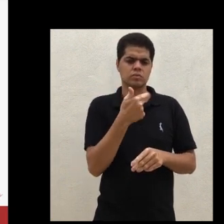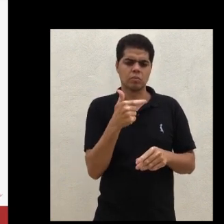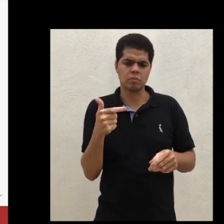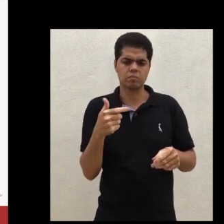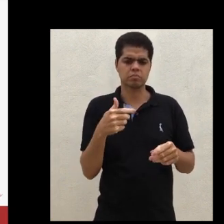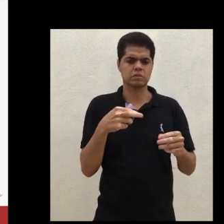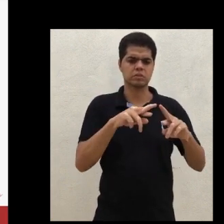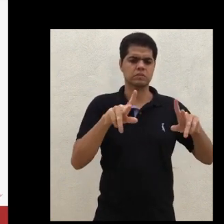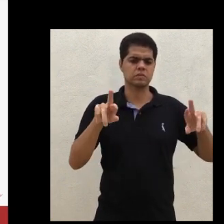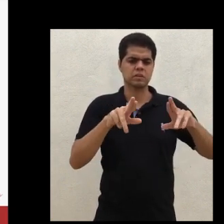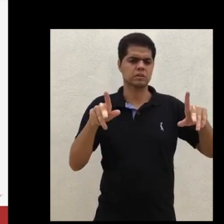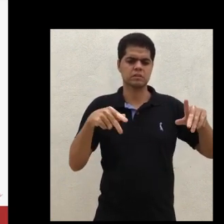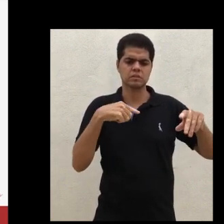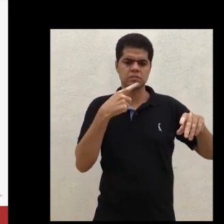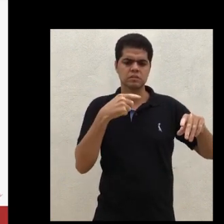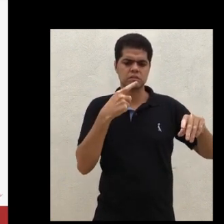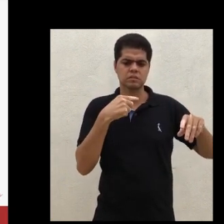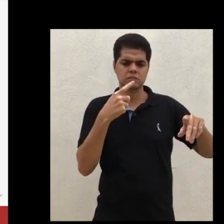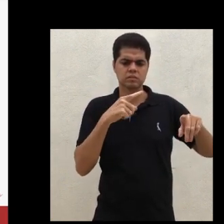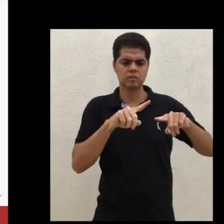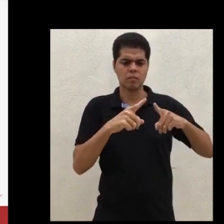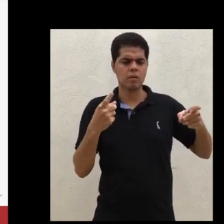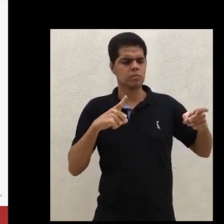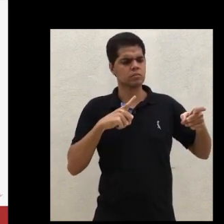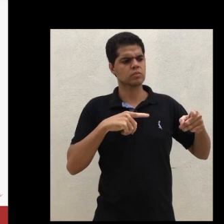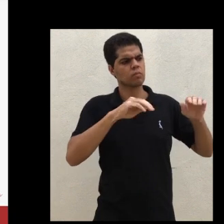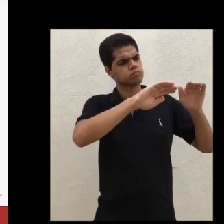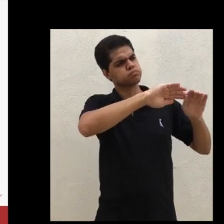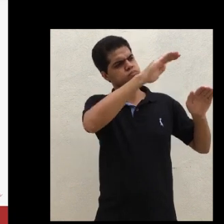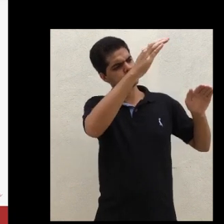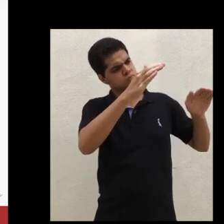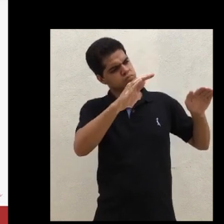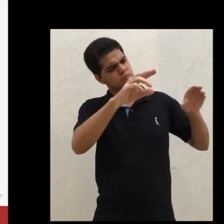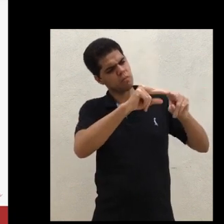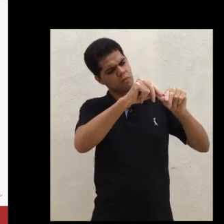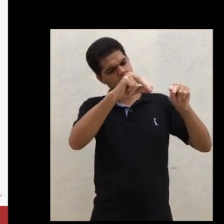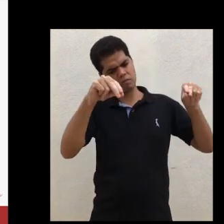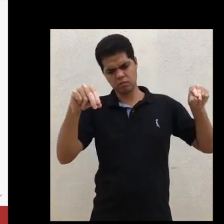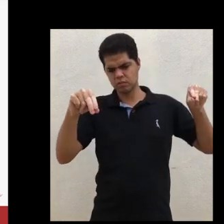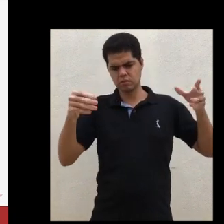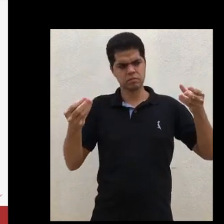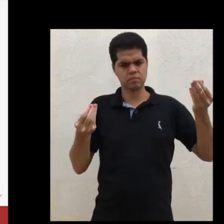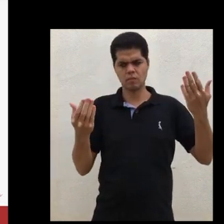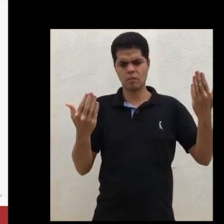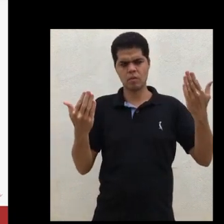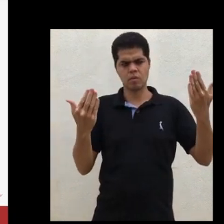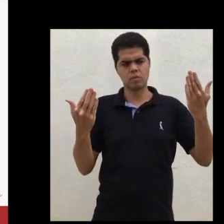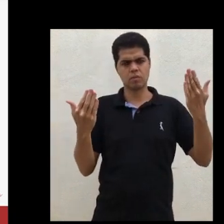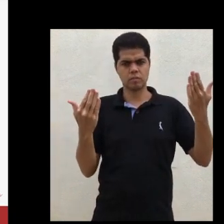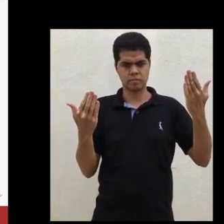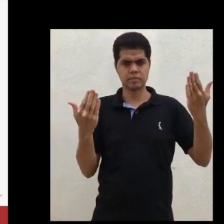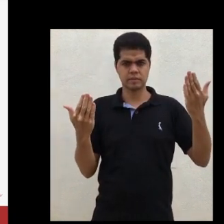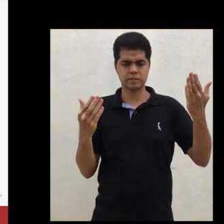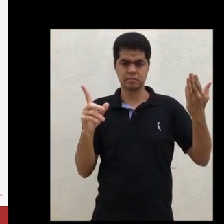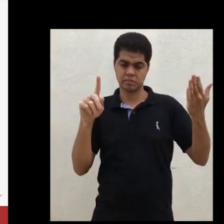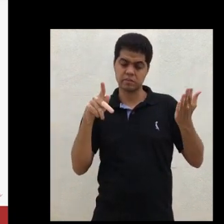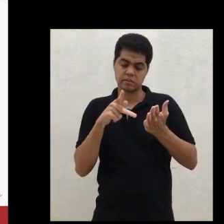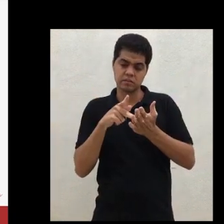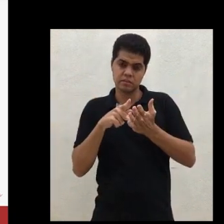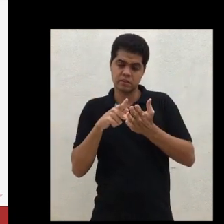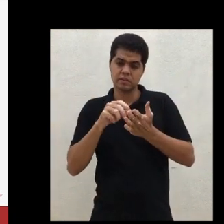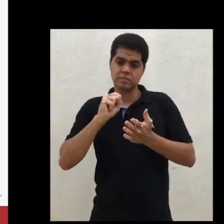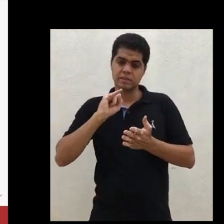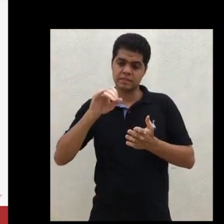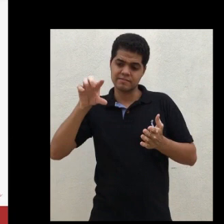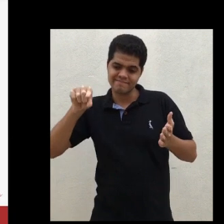Aquele único grãozinho, para você falar, olha, eu tenho um monte de areia ou eu não tenho um monte de areia. Né? O